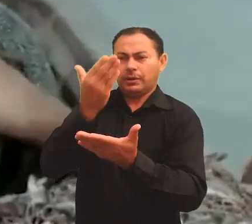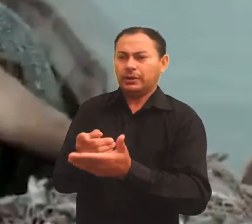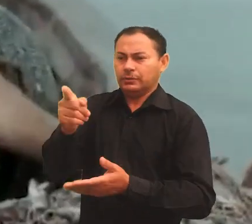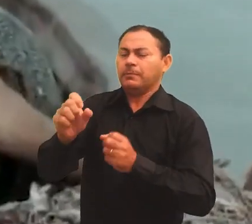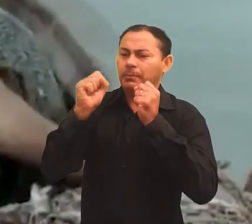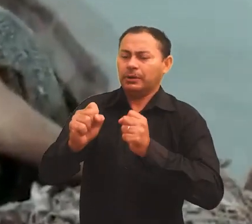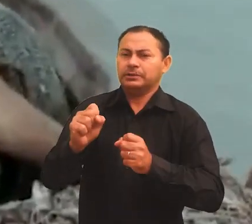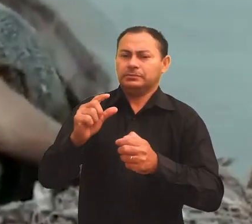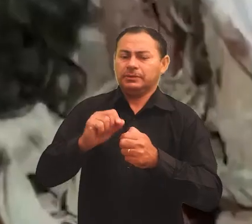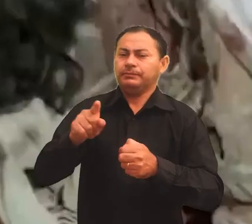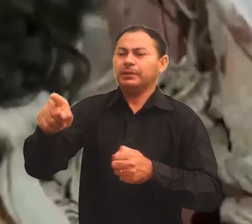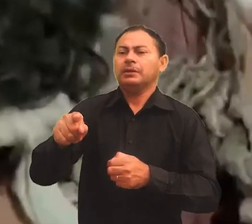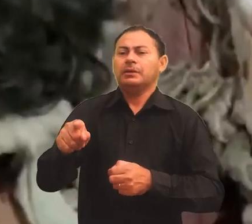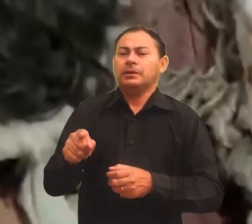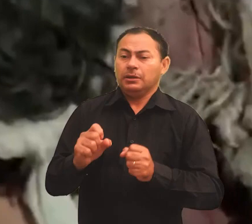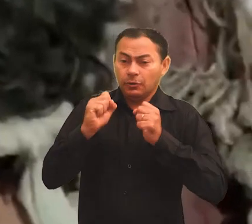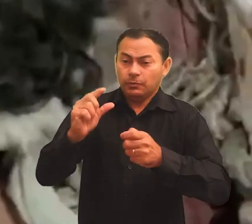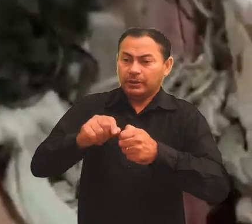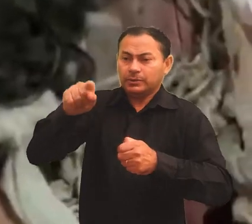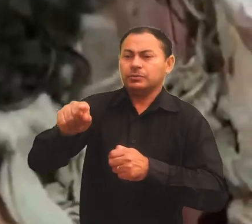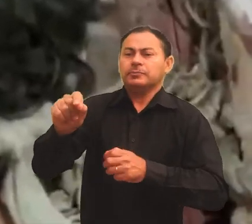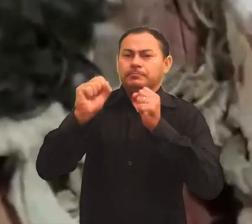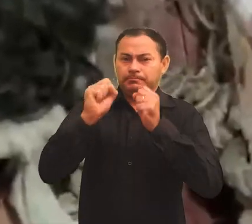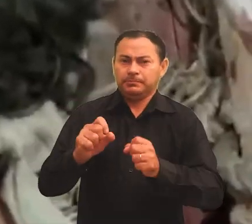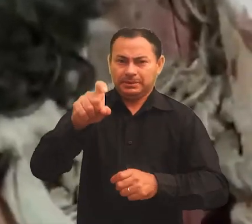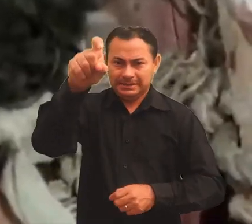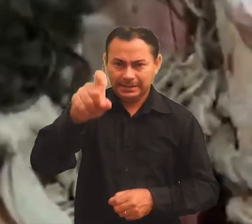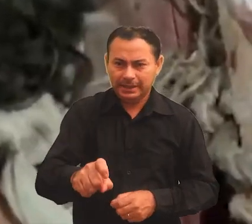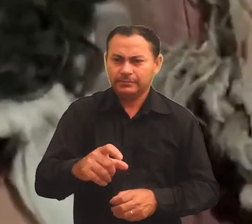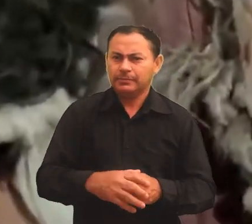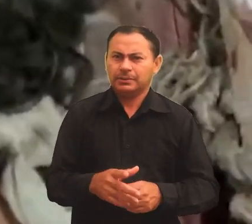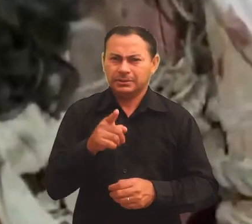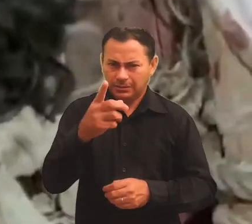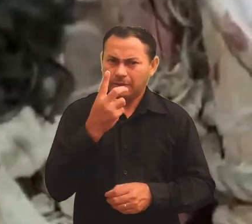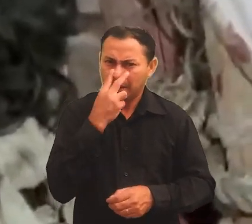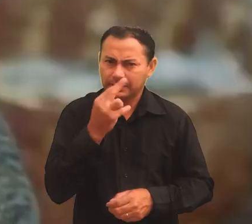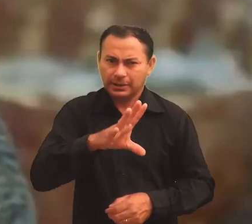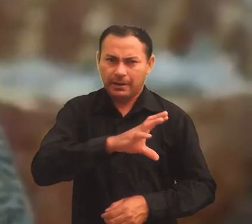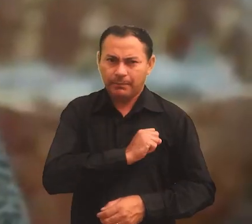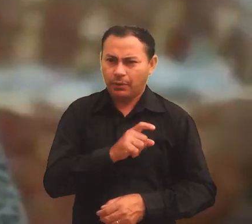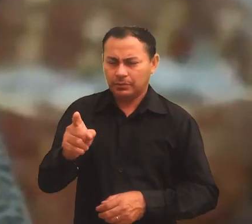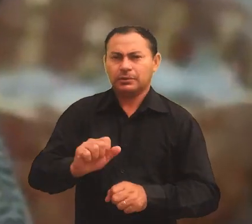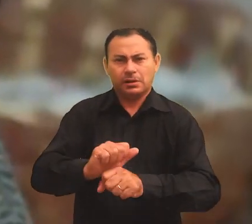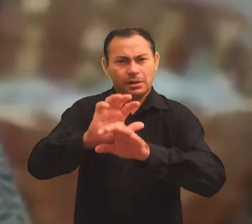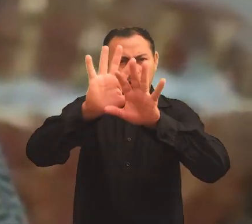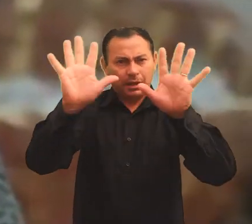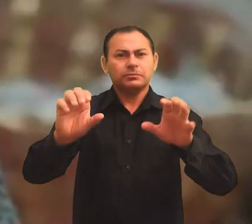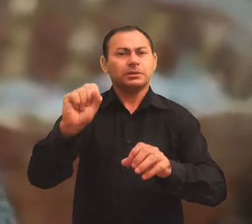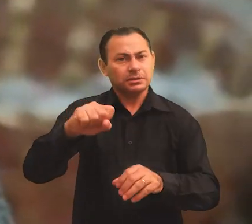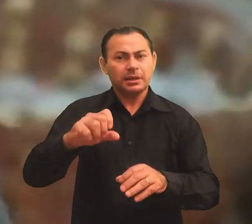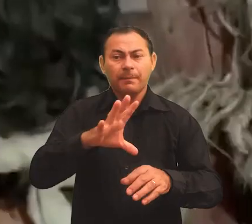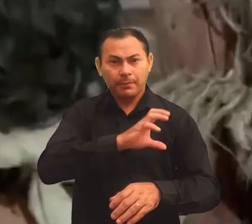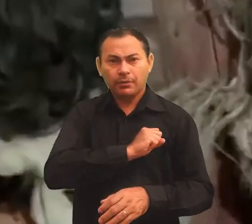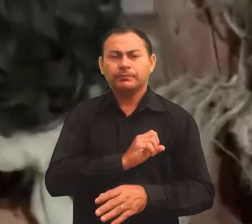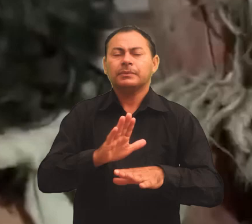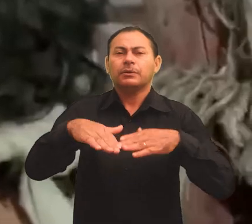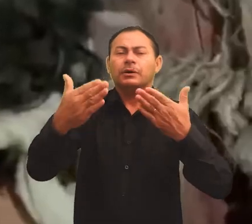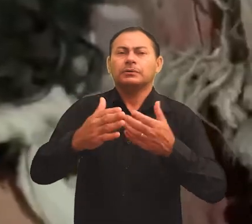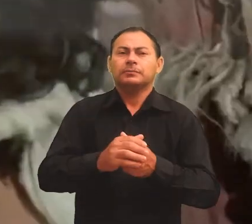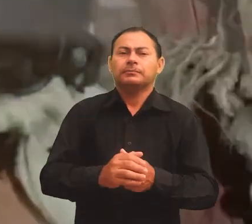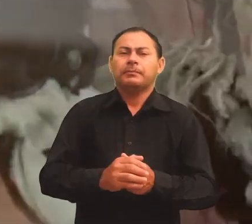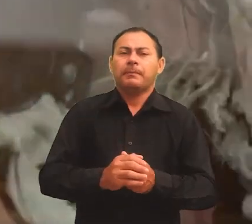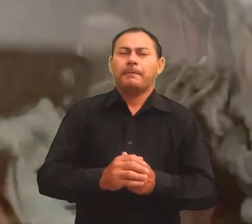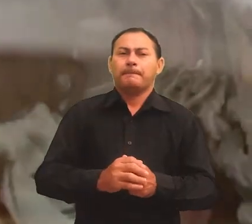ser e eu farei de você o que você pode ser. Você não acha que isso é amor? Claro que é. Quando